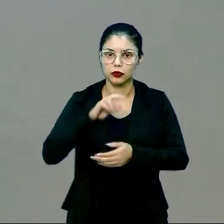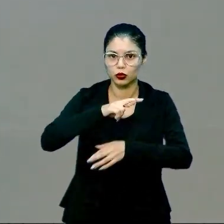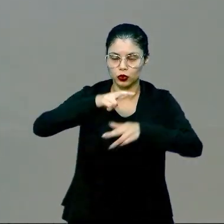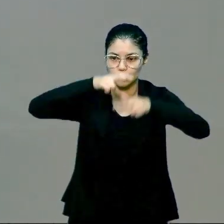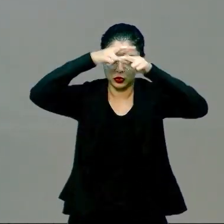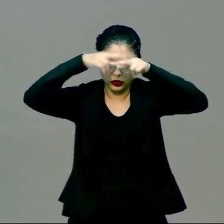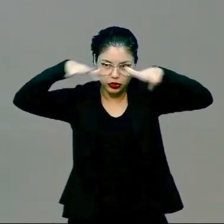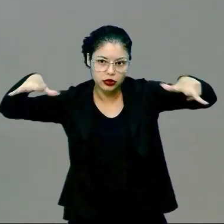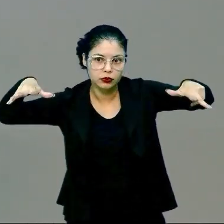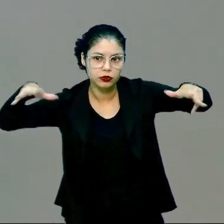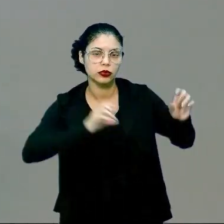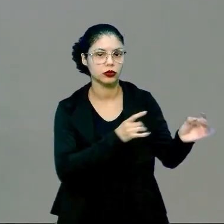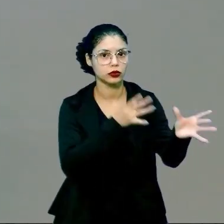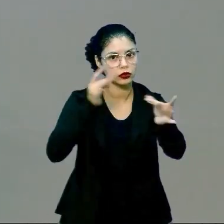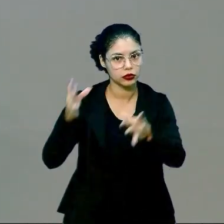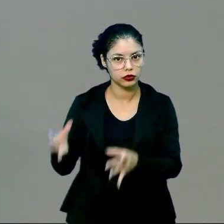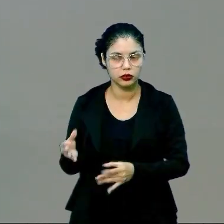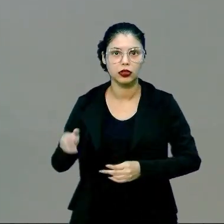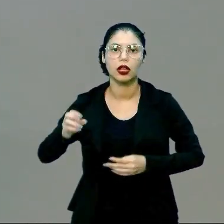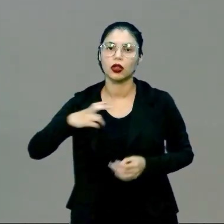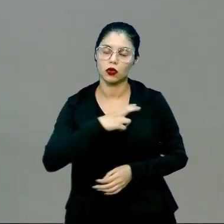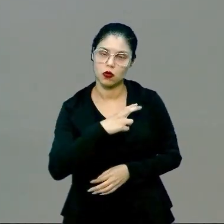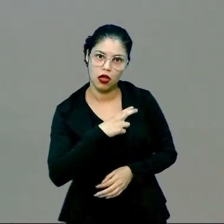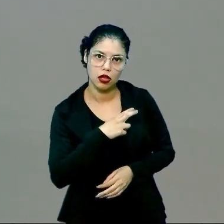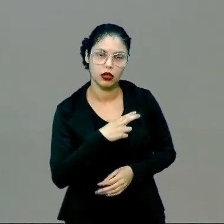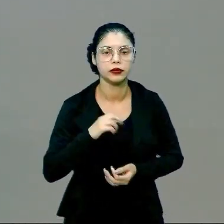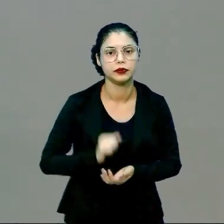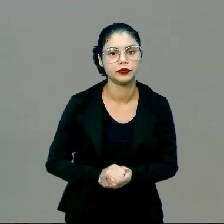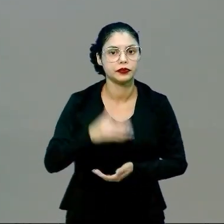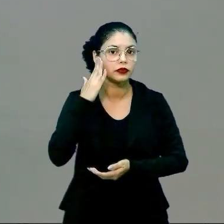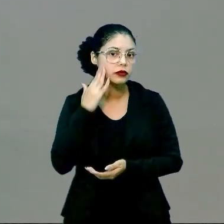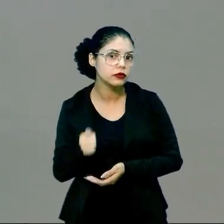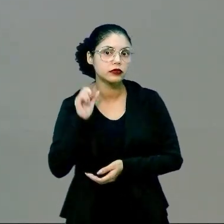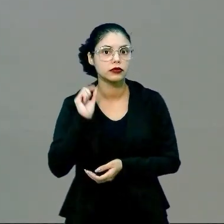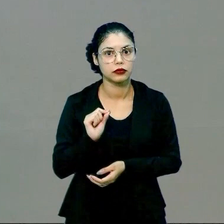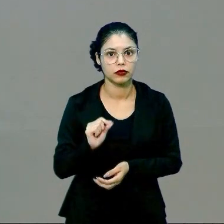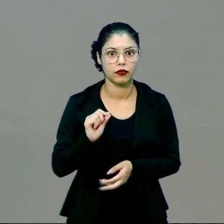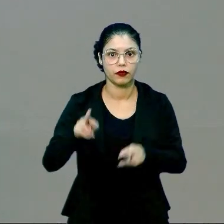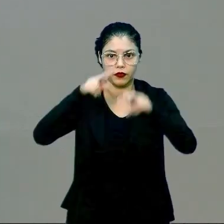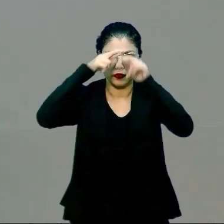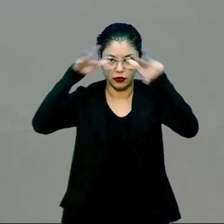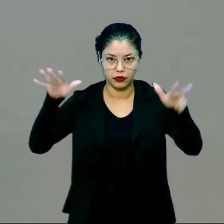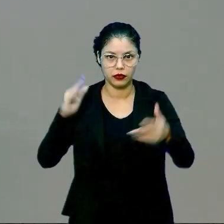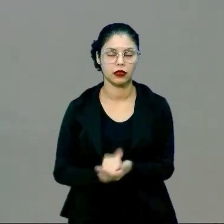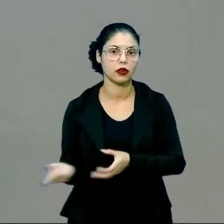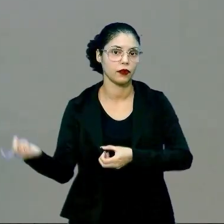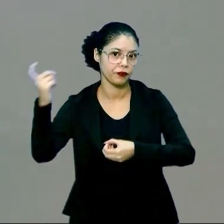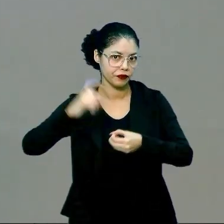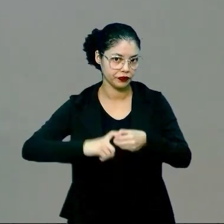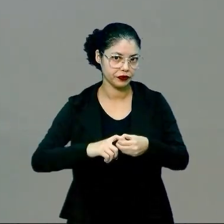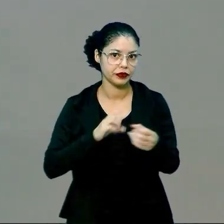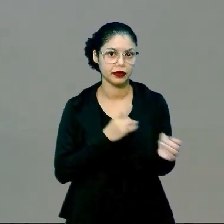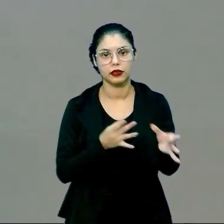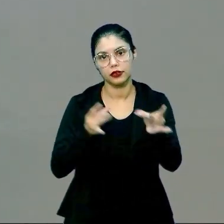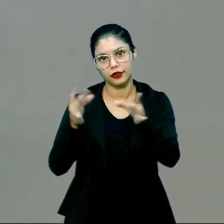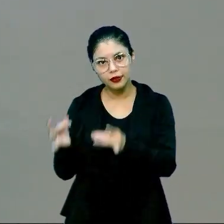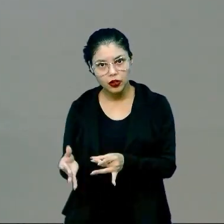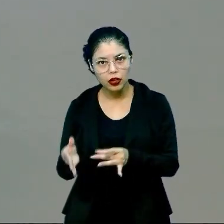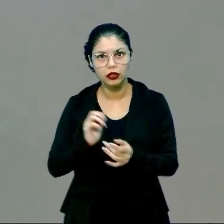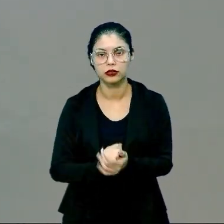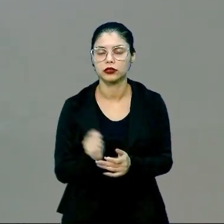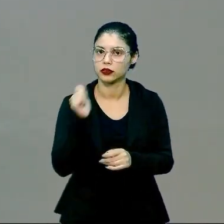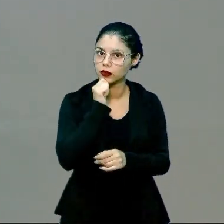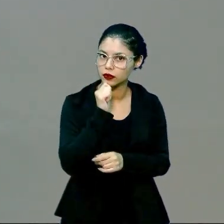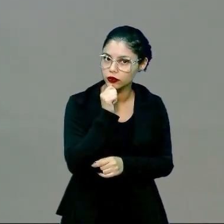Renascimento comercial e urbano. Sabemos que o Renascimento é a volta do comércio e a